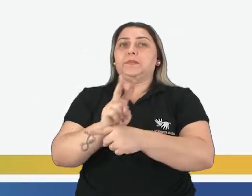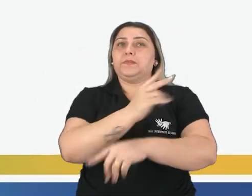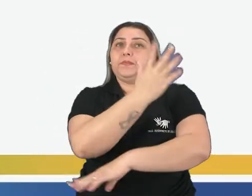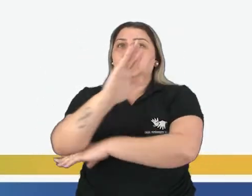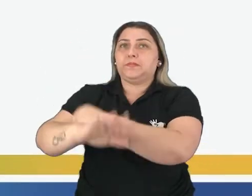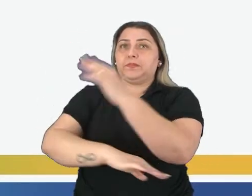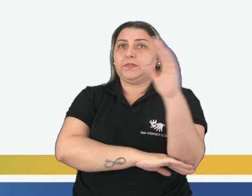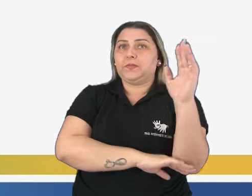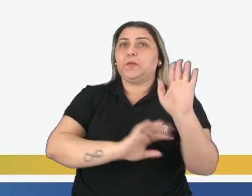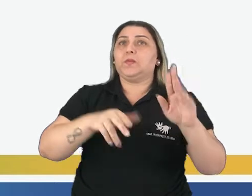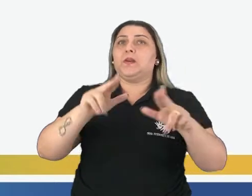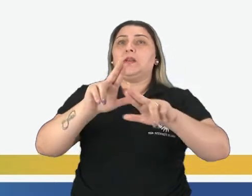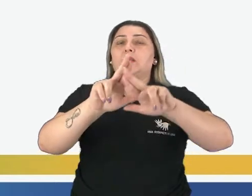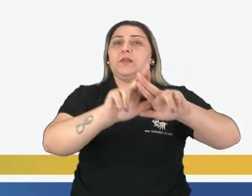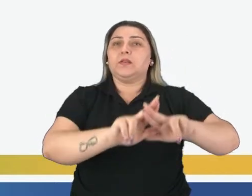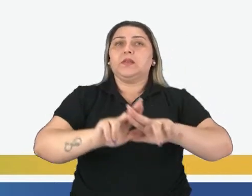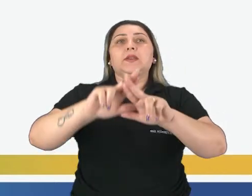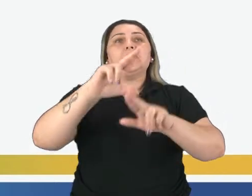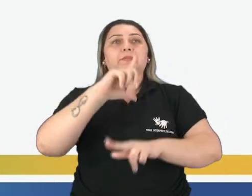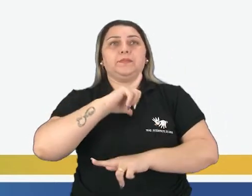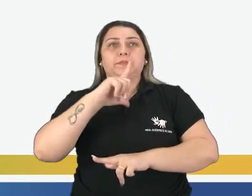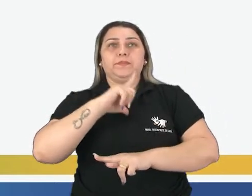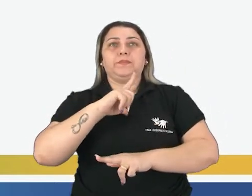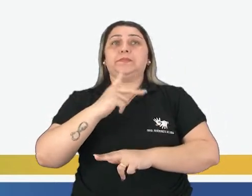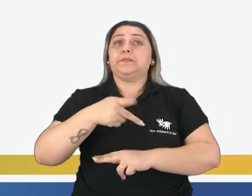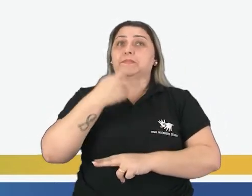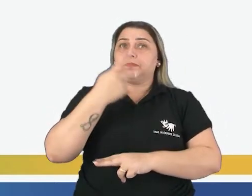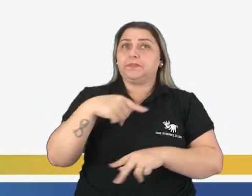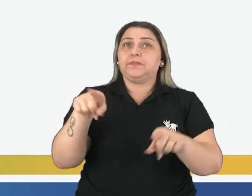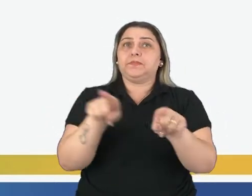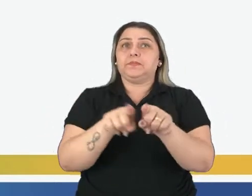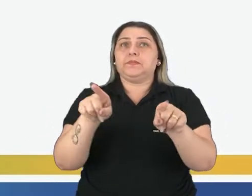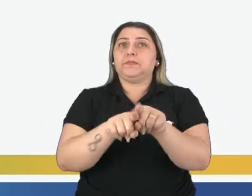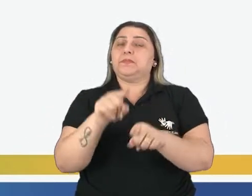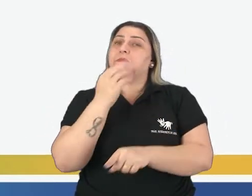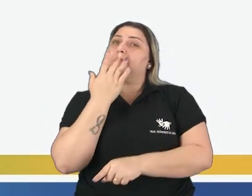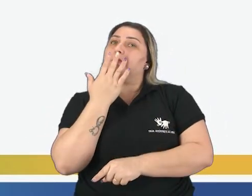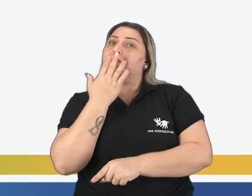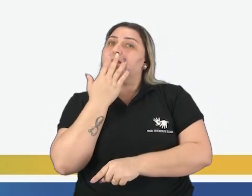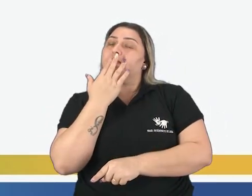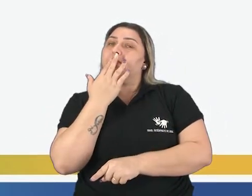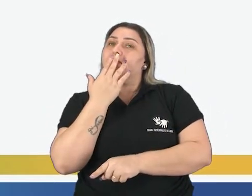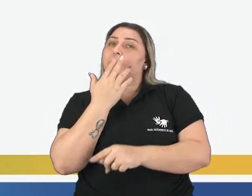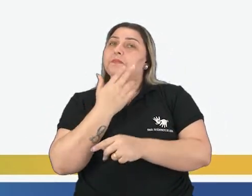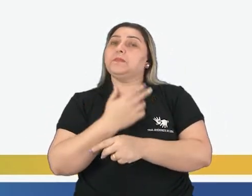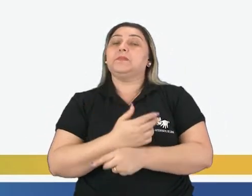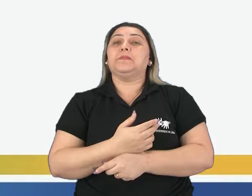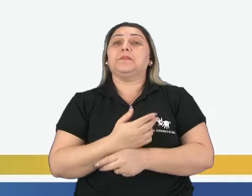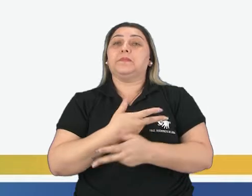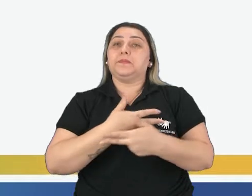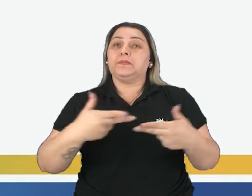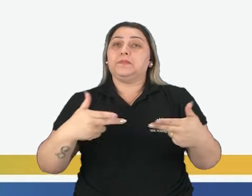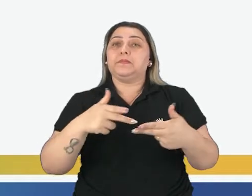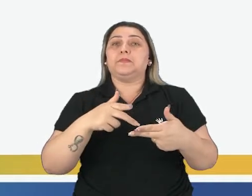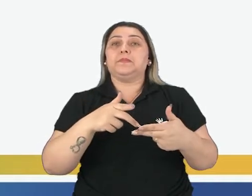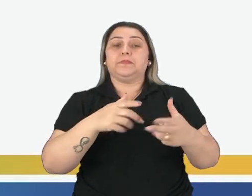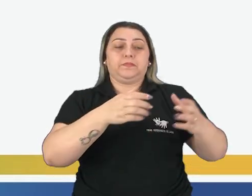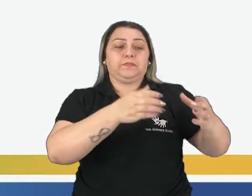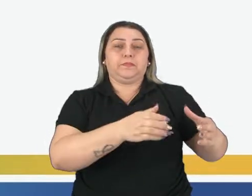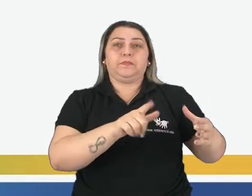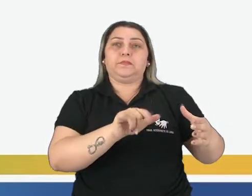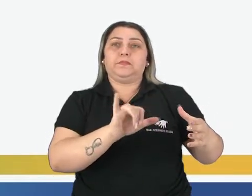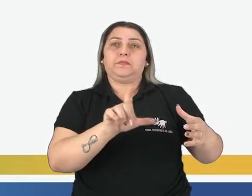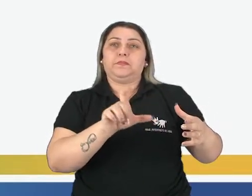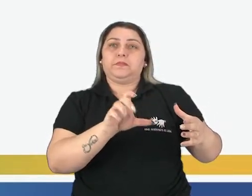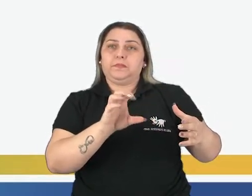meio ambiente e os tipos de reciclagem existentes? Falaremos ainda sobre as cores das